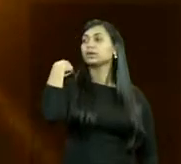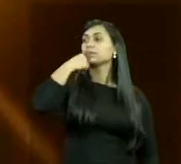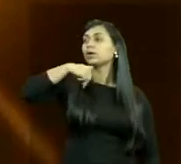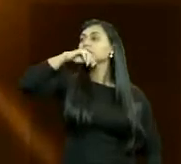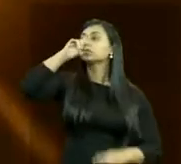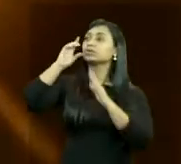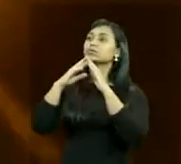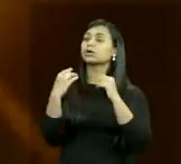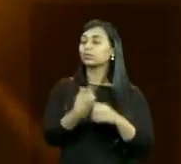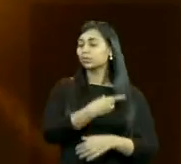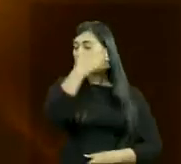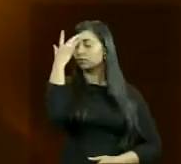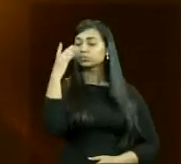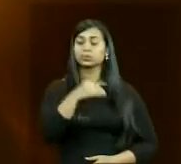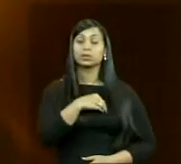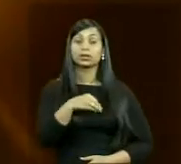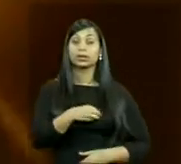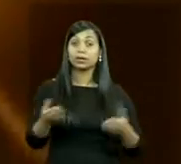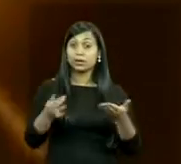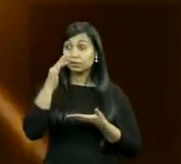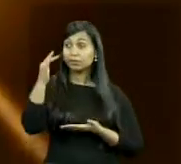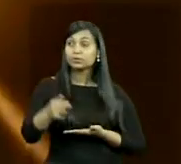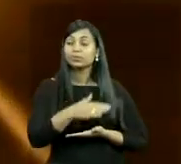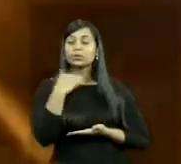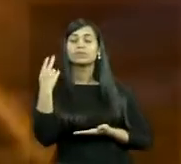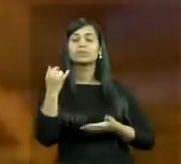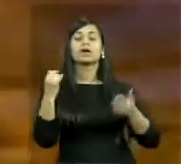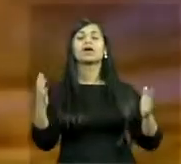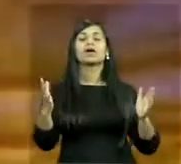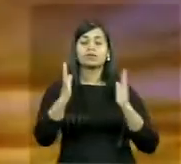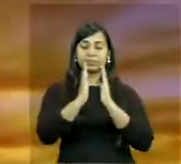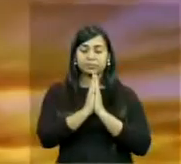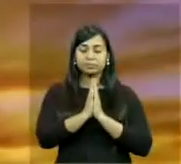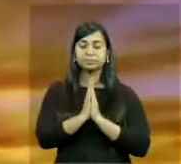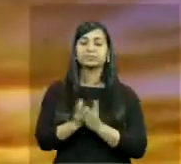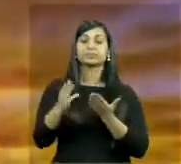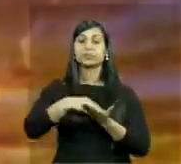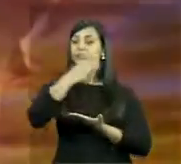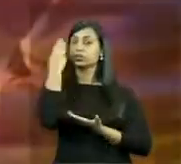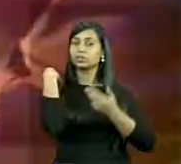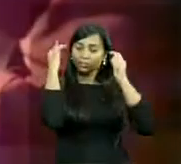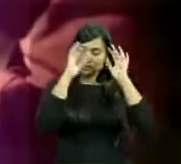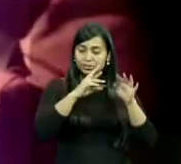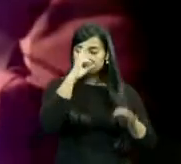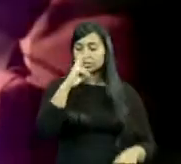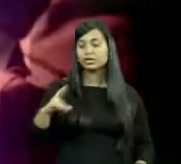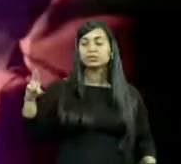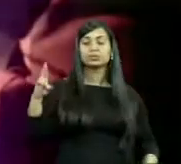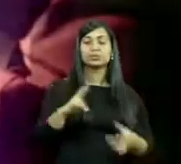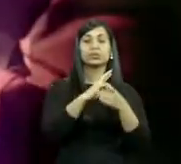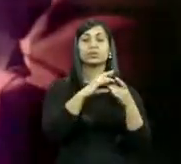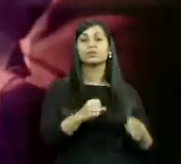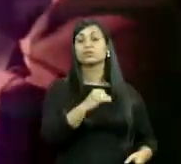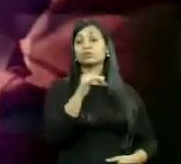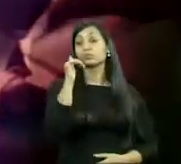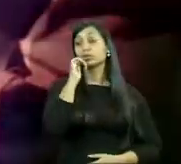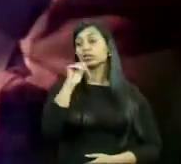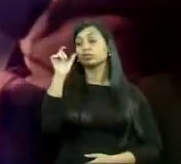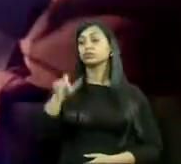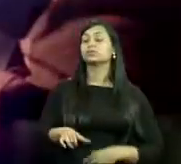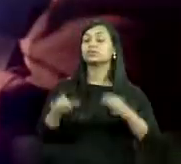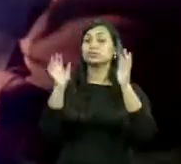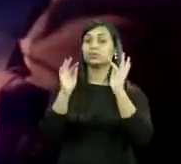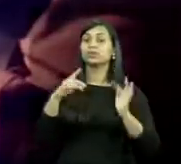Maria, Mãe de Deus, rogai por nós, pecadores, agora e na hora de nossa morte. Amém. Ave Maria, cheia de graça, o Senhor é